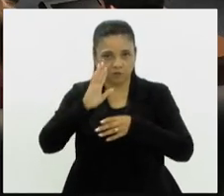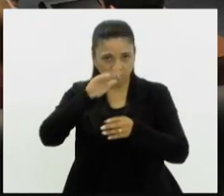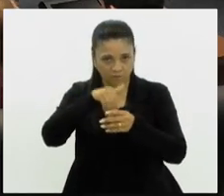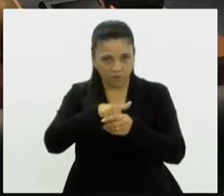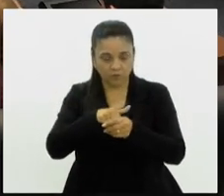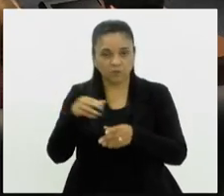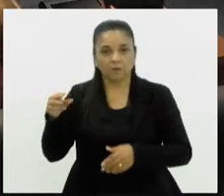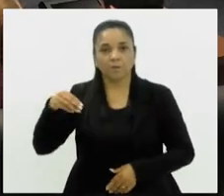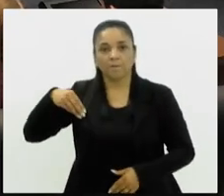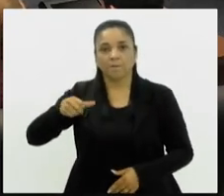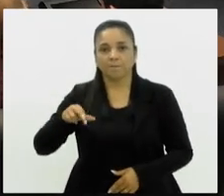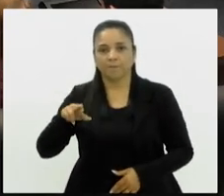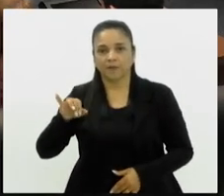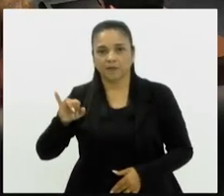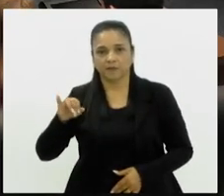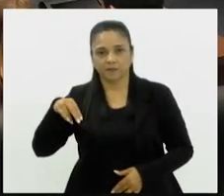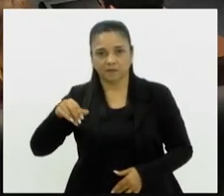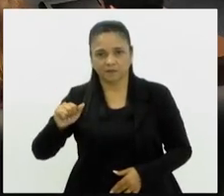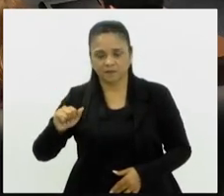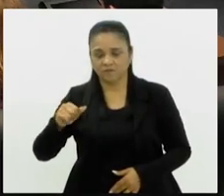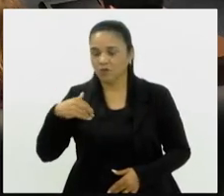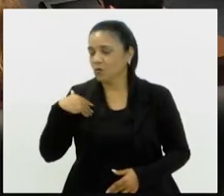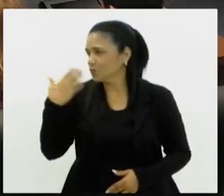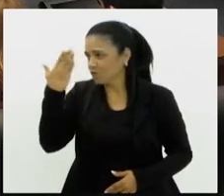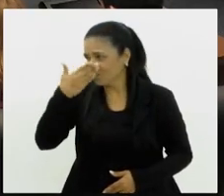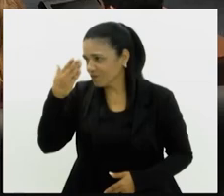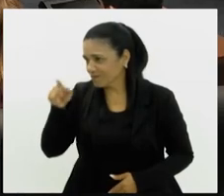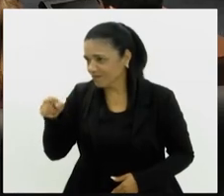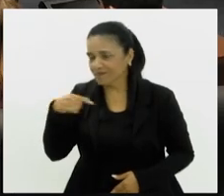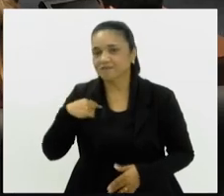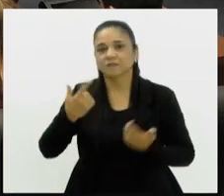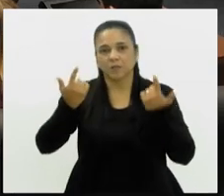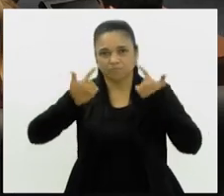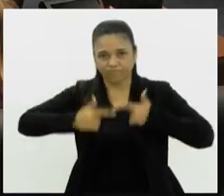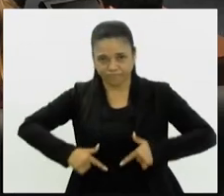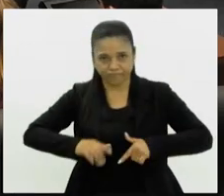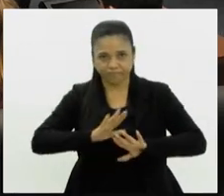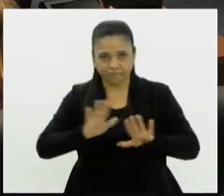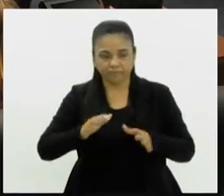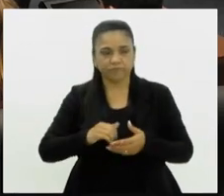Marina do MST. Não ouvi, amiga, desculpa. Abstenção.